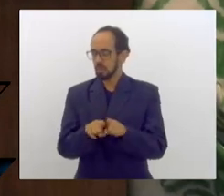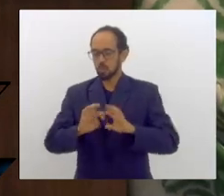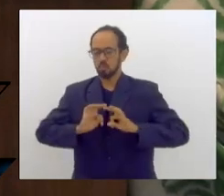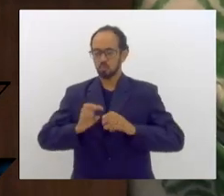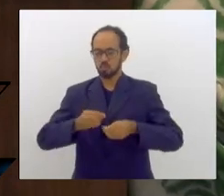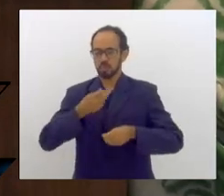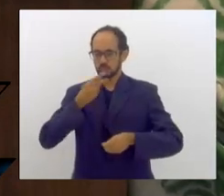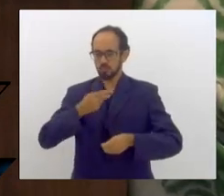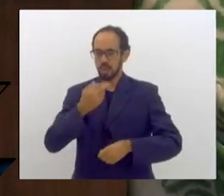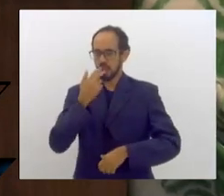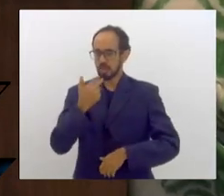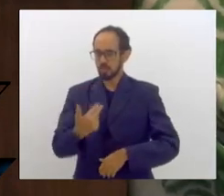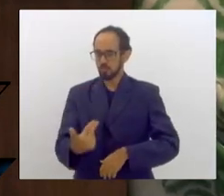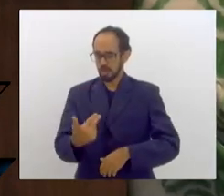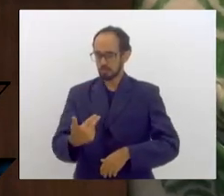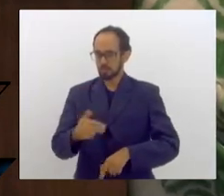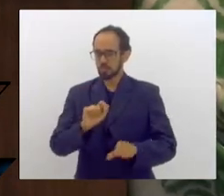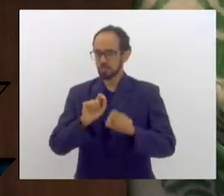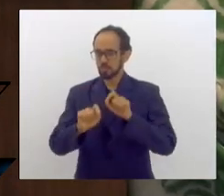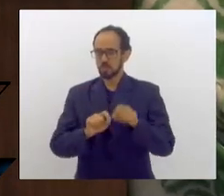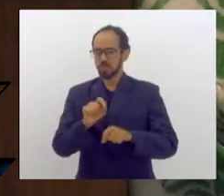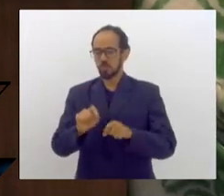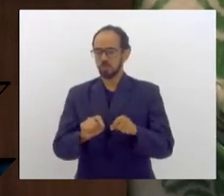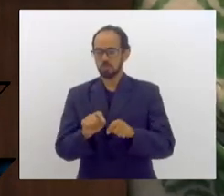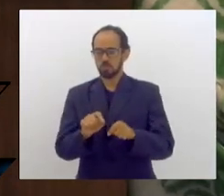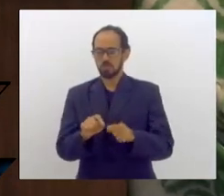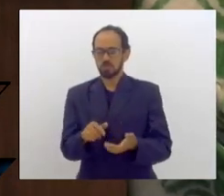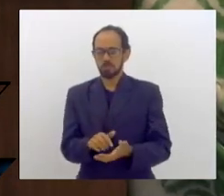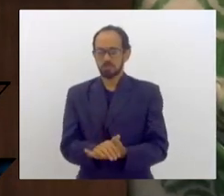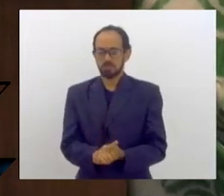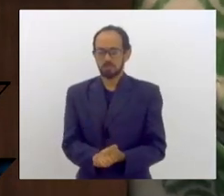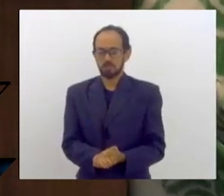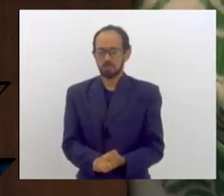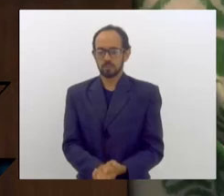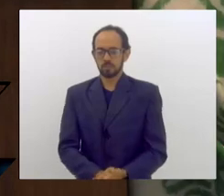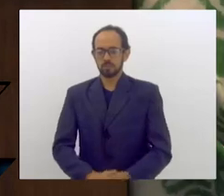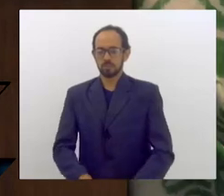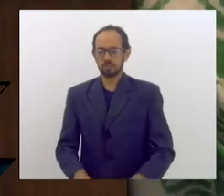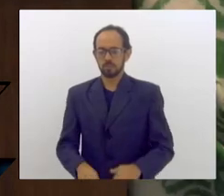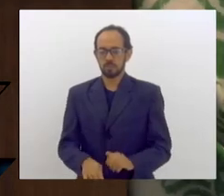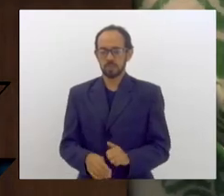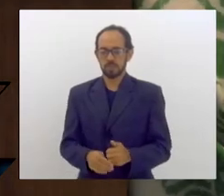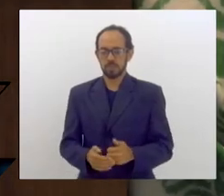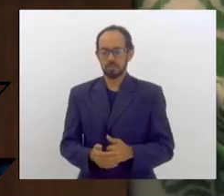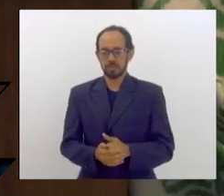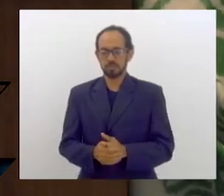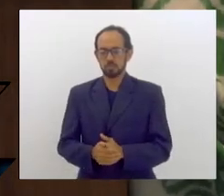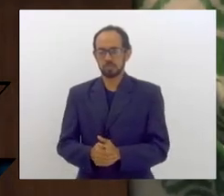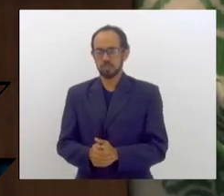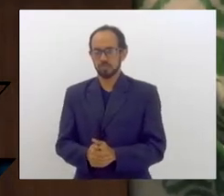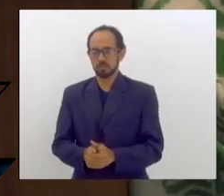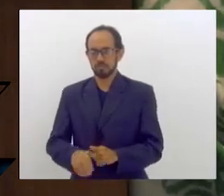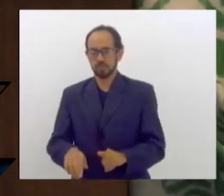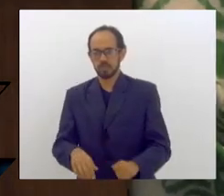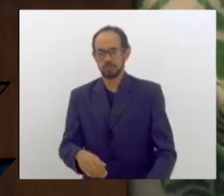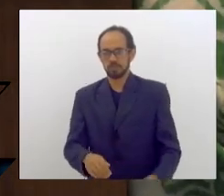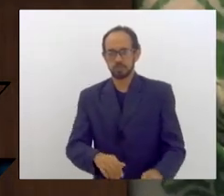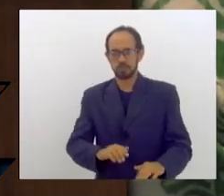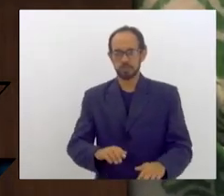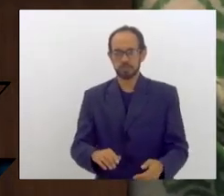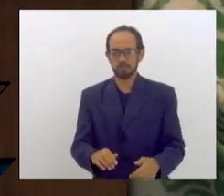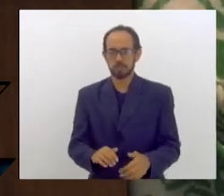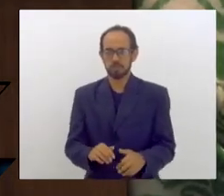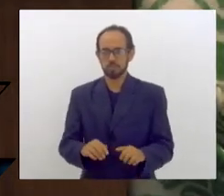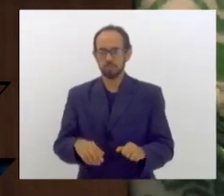linguagem utilizada pelos artistas, né? Eu acho pequenice, baixeza, acho que minimiza